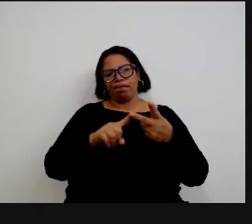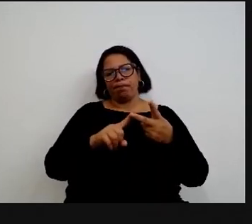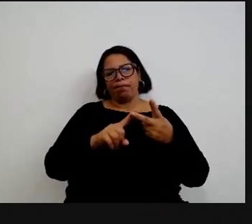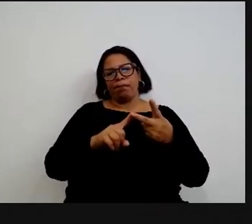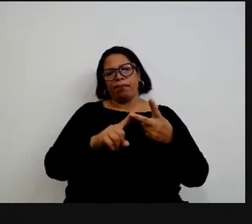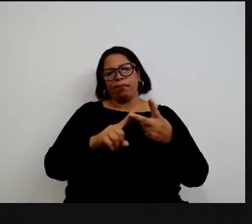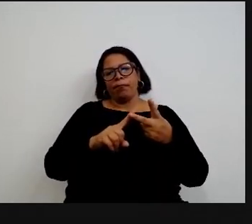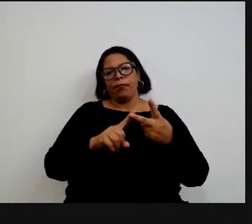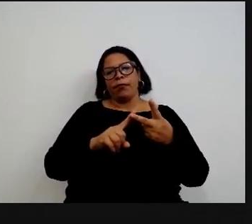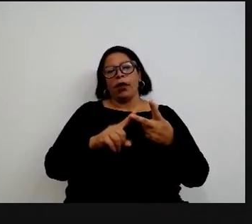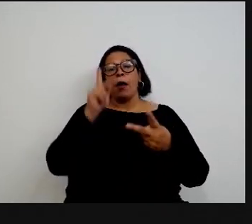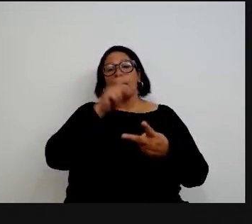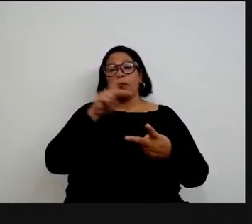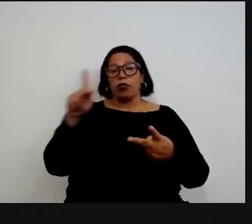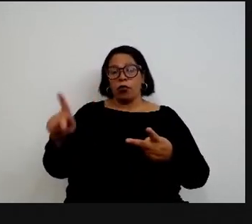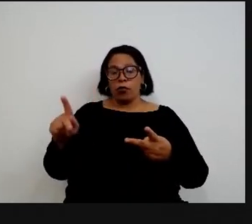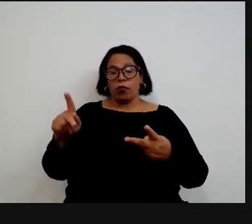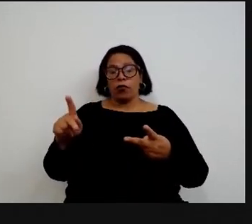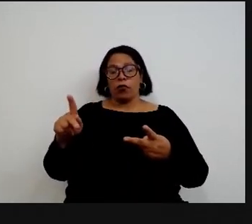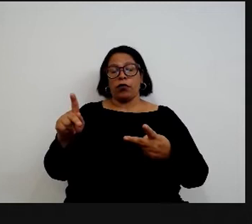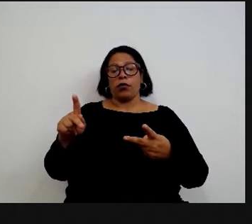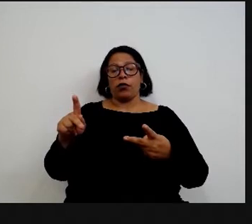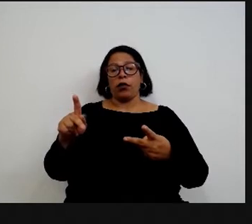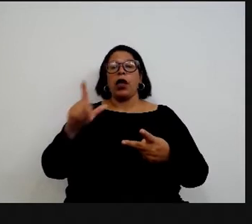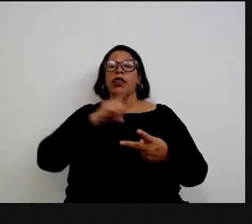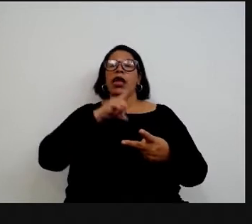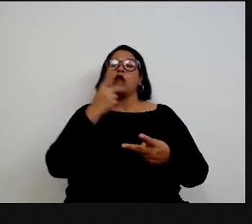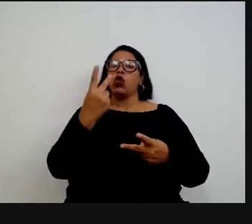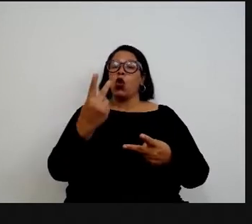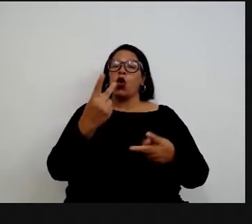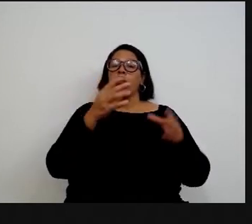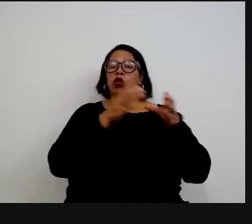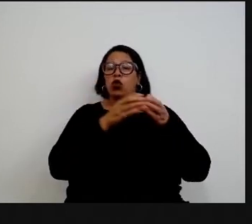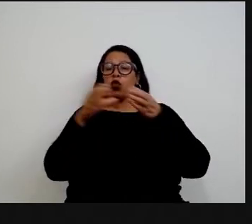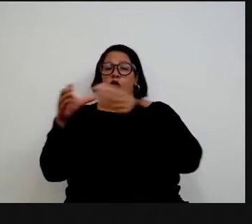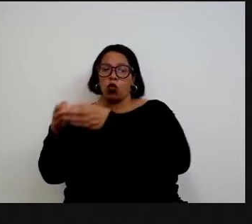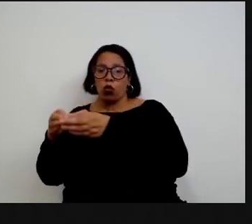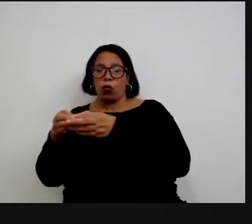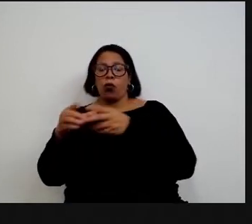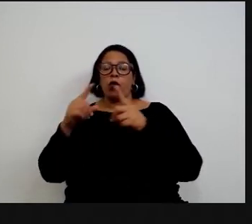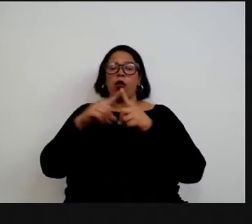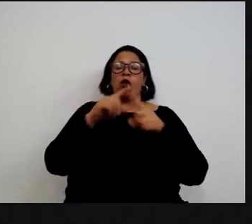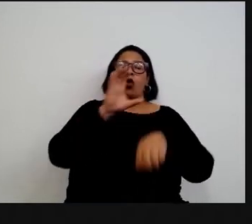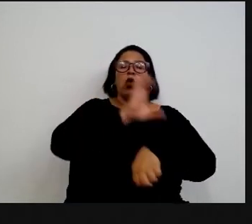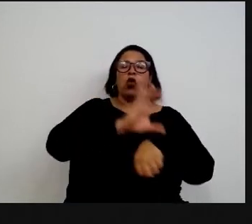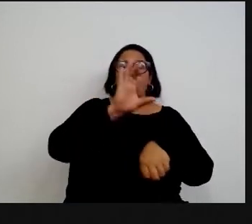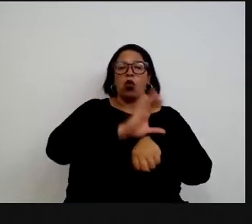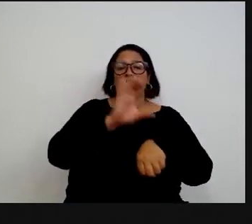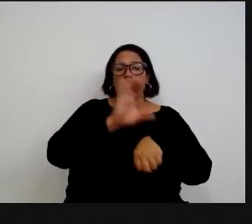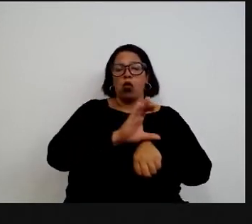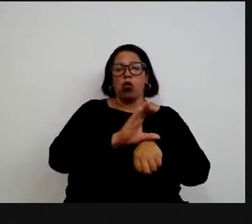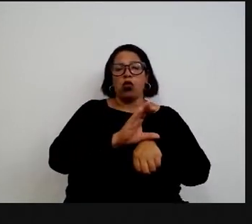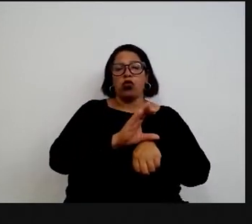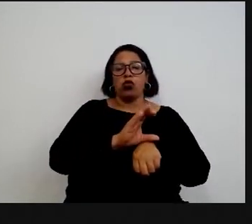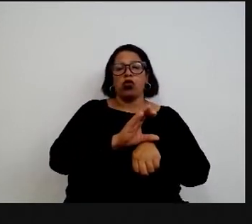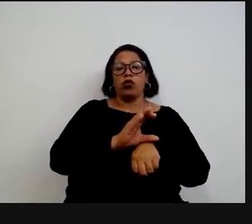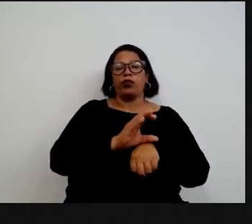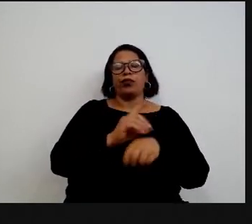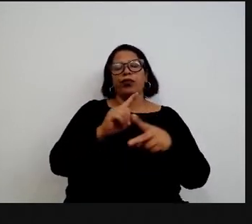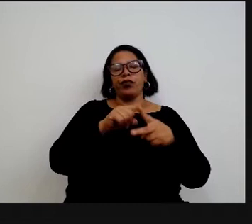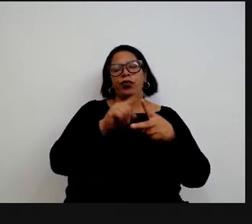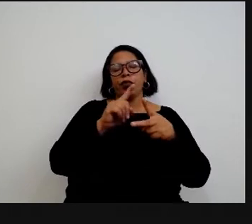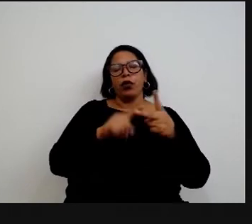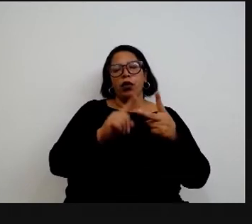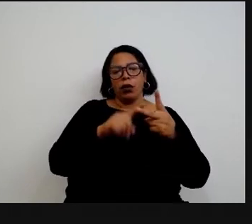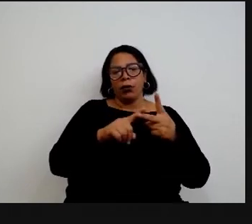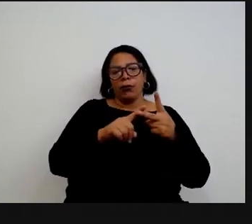formação é para os professores, porque nós temos 2 grupos de cursos na INAP, a gente chama cursos de uma rodada